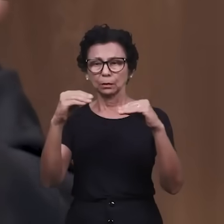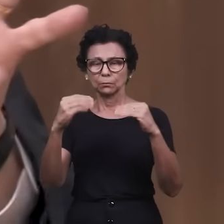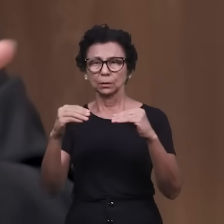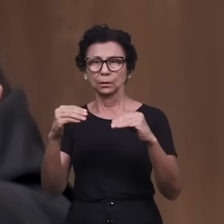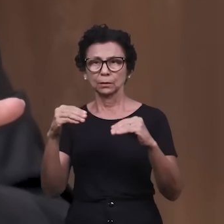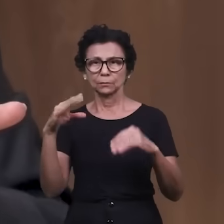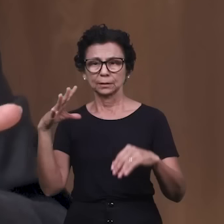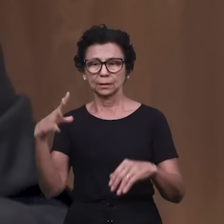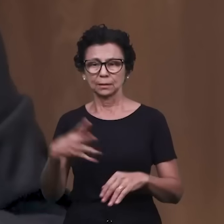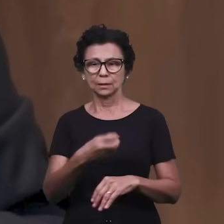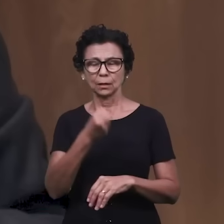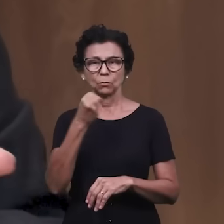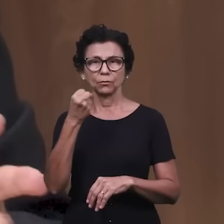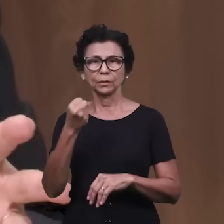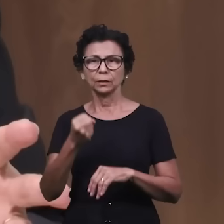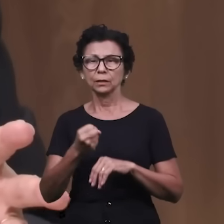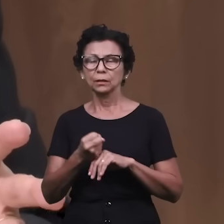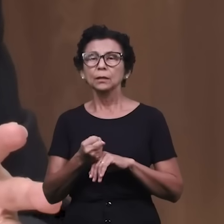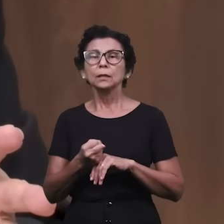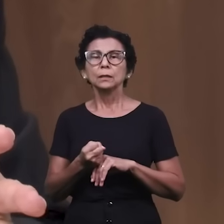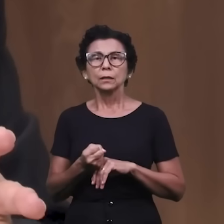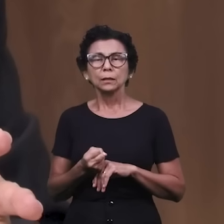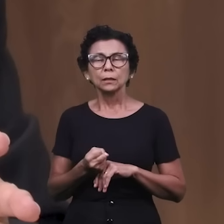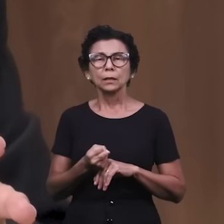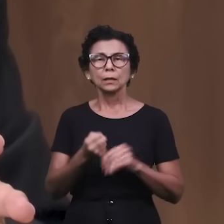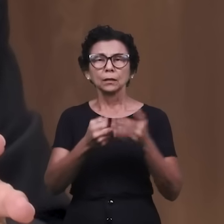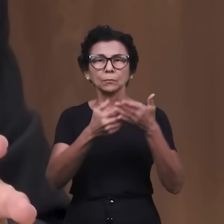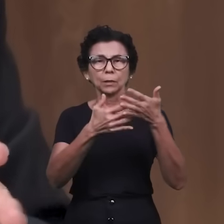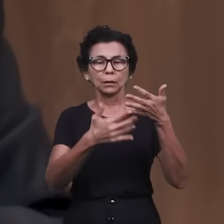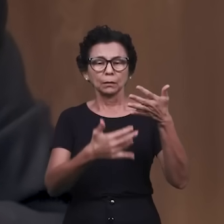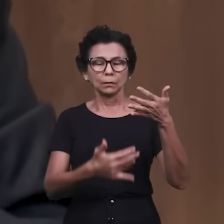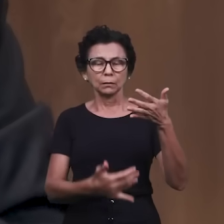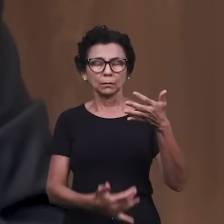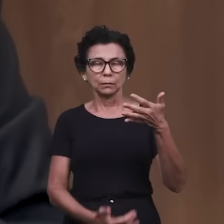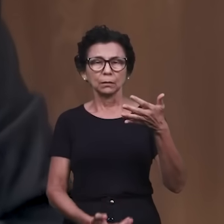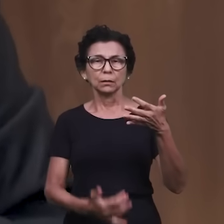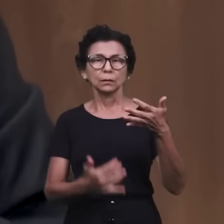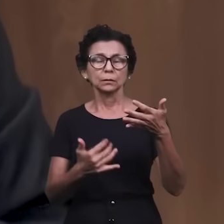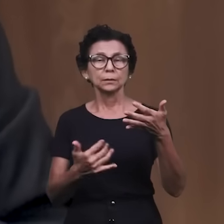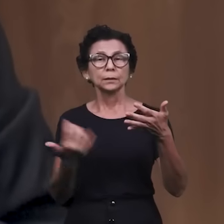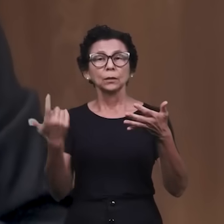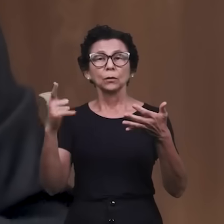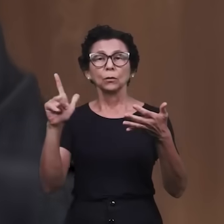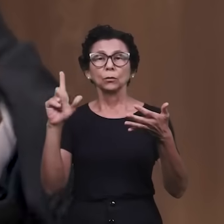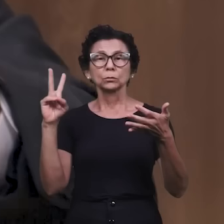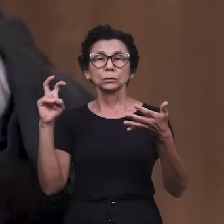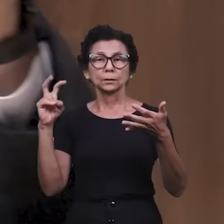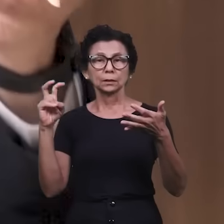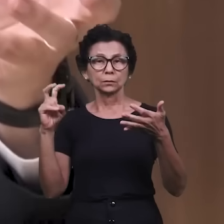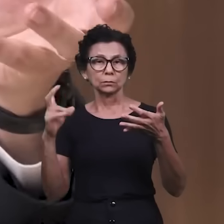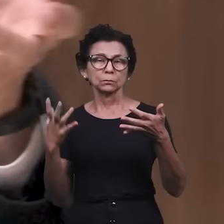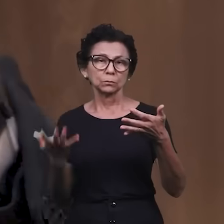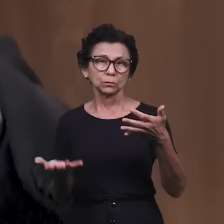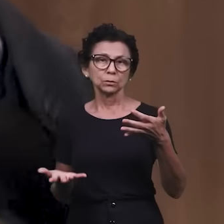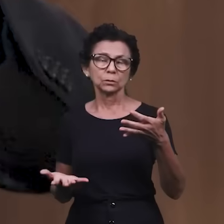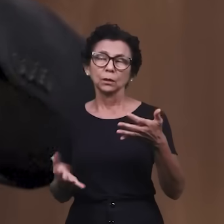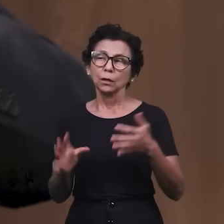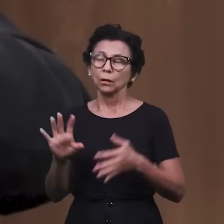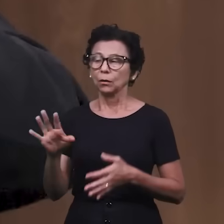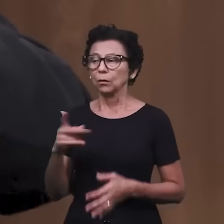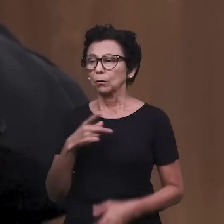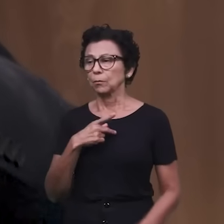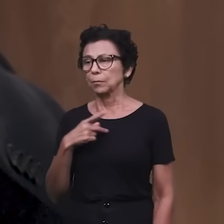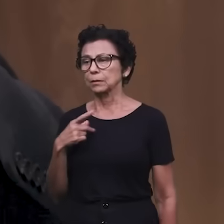aquilo tudo, leva, e naturalmente os demais assuntos, então pode ter uma necessidade.